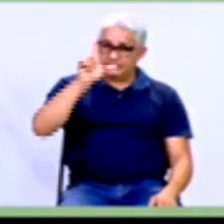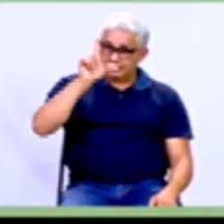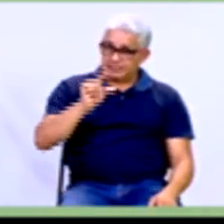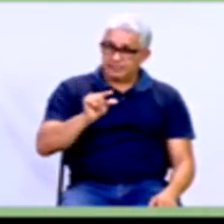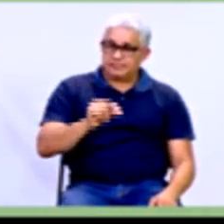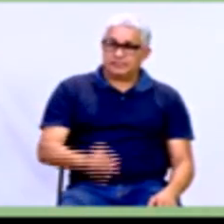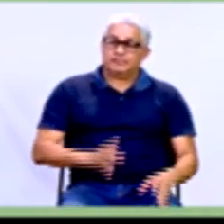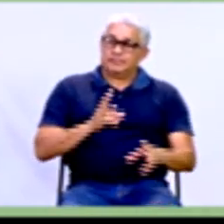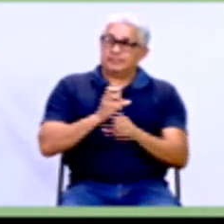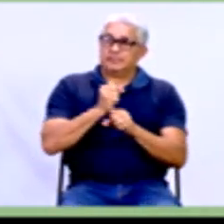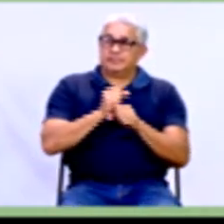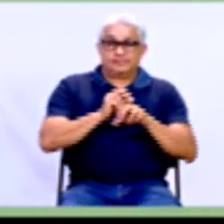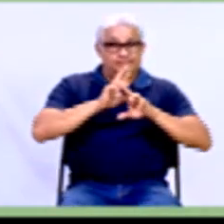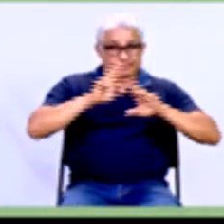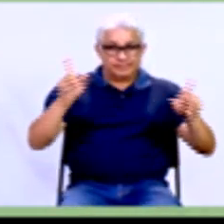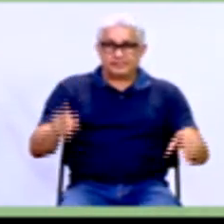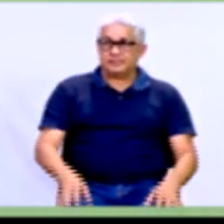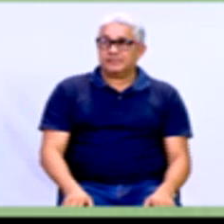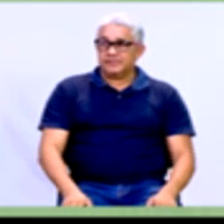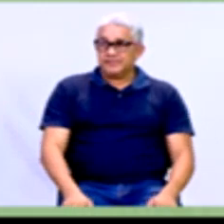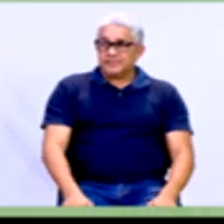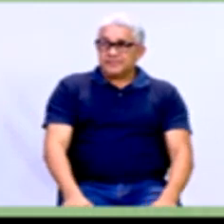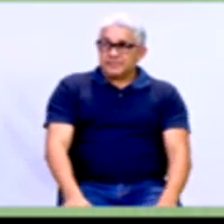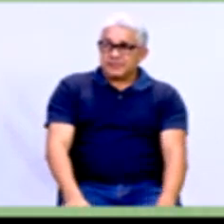conta que a gente faz aqui é diferente.